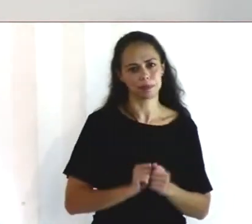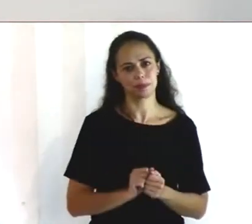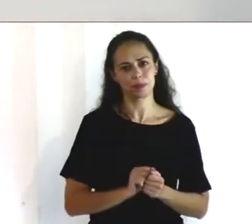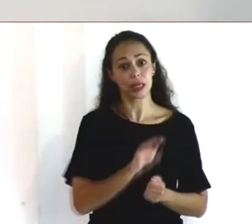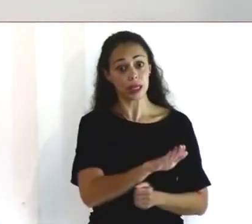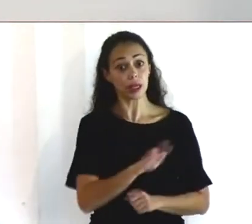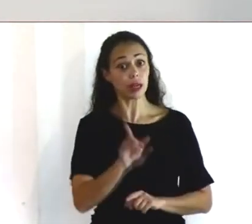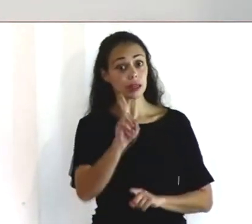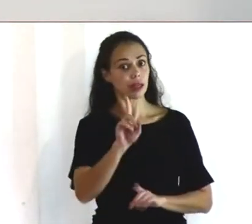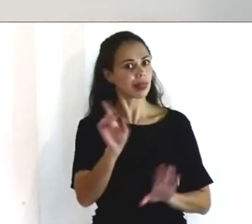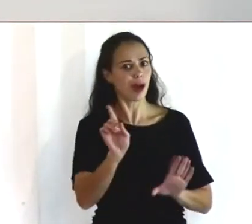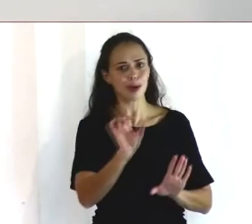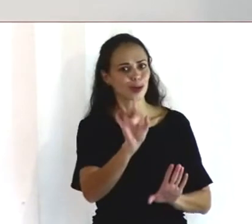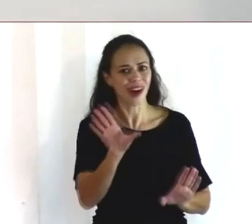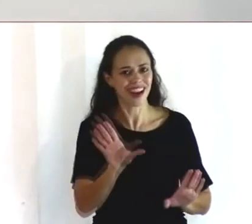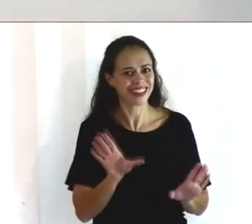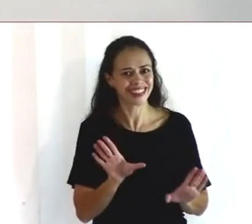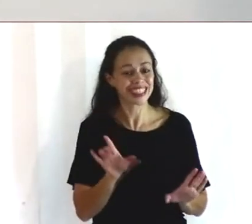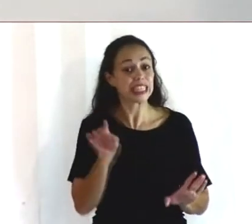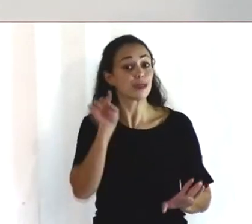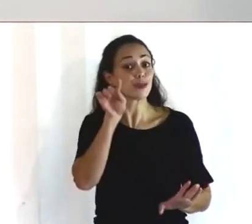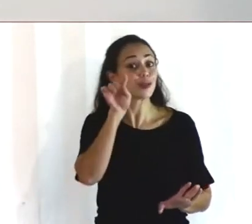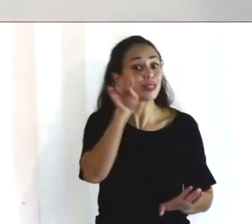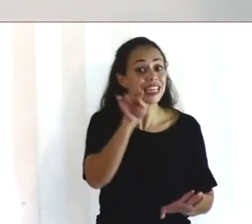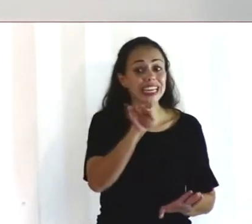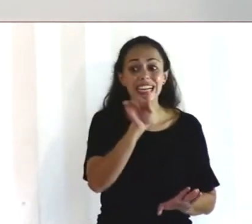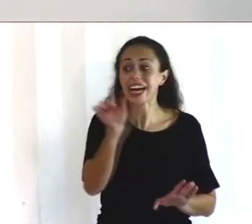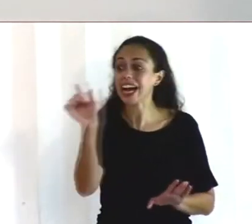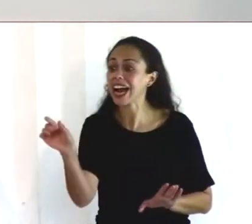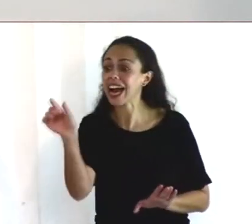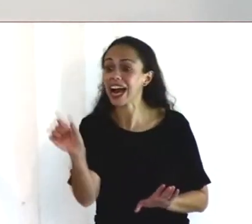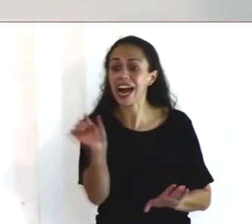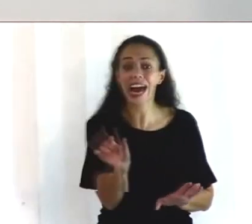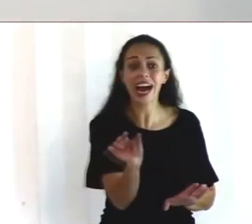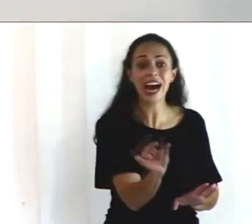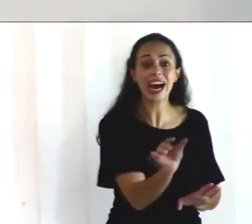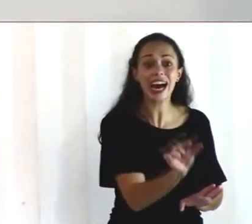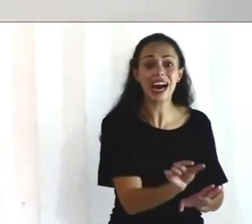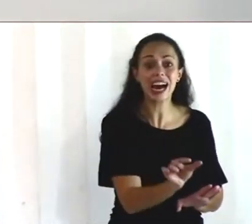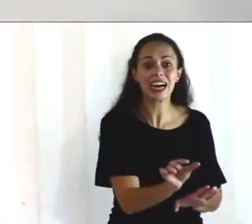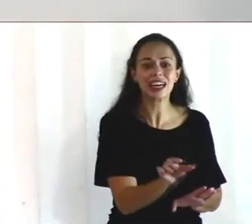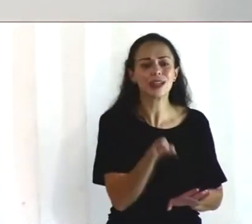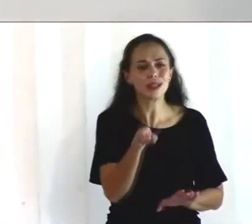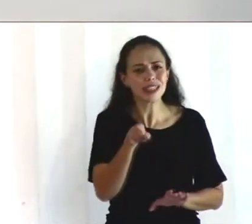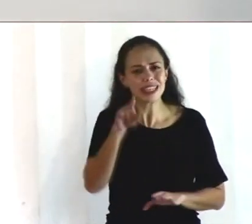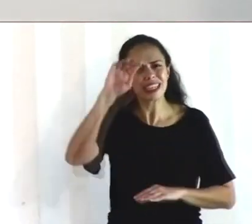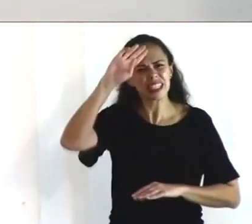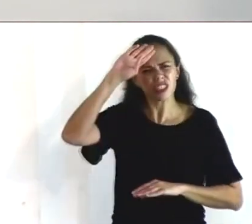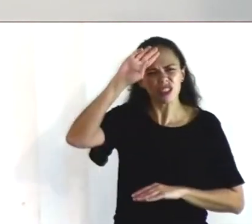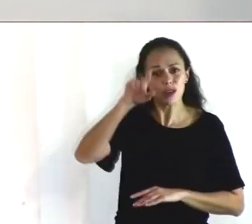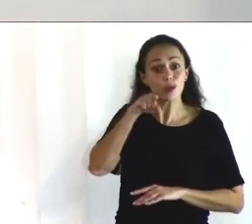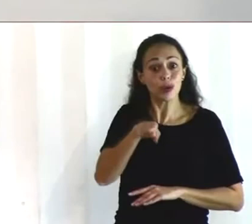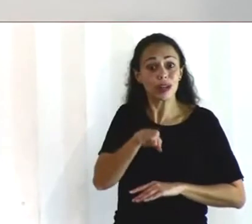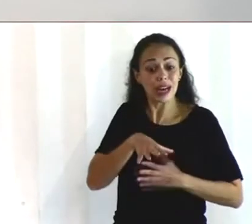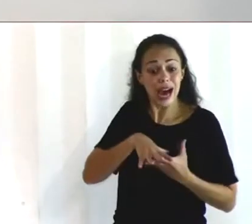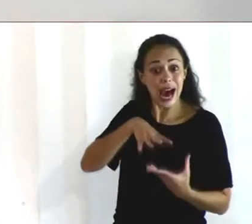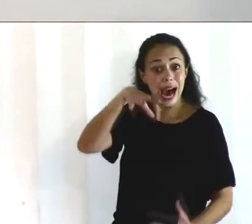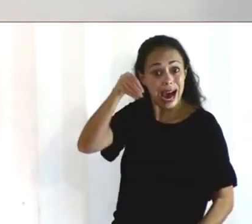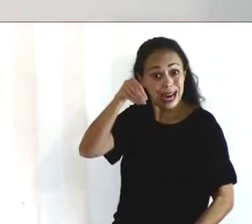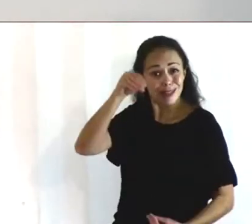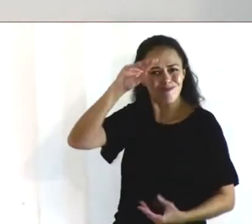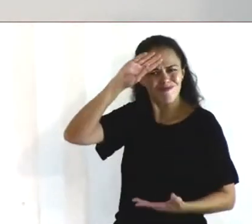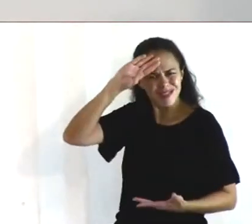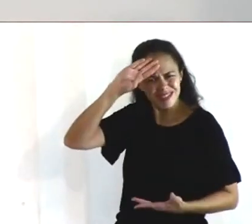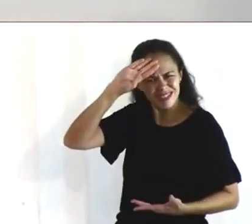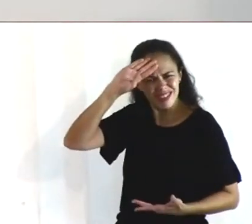Gostaria que o Senhor Jesus curasse a cada um de nós, que na enfermidade que temos, e que o Espírito Santo nos mostra que